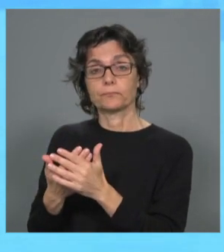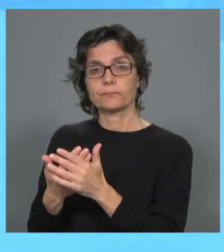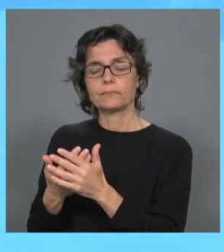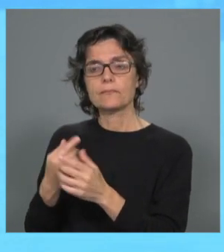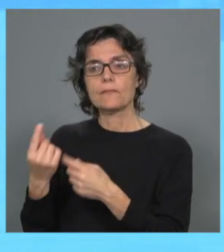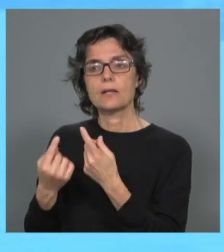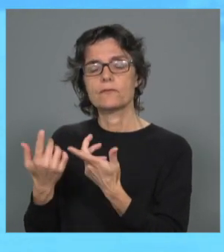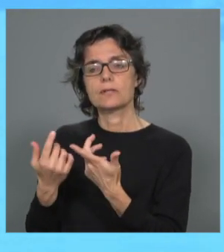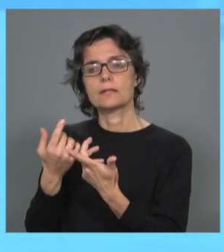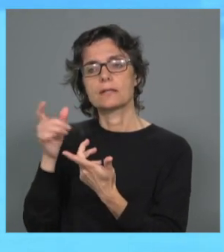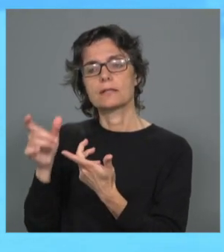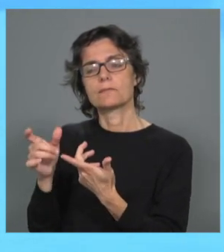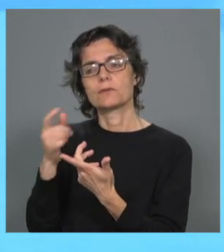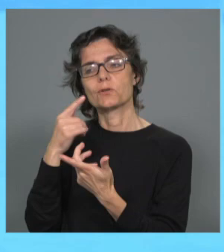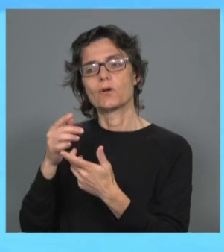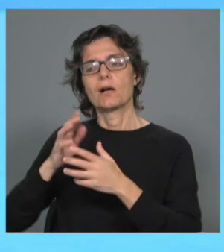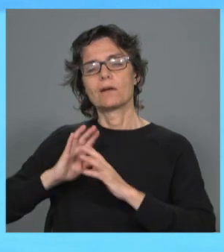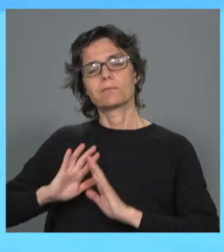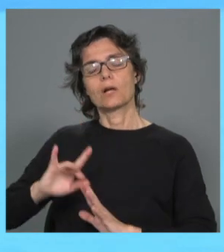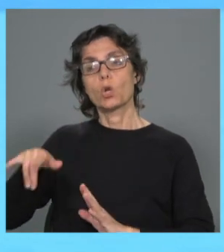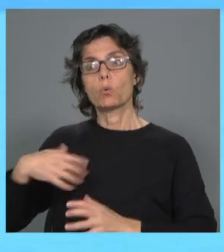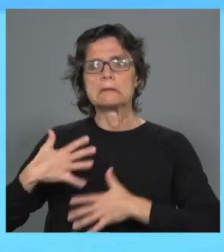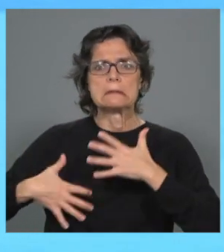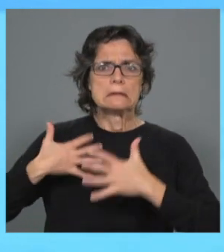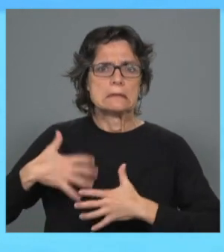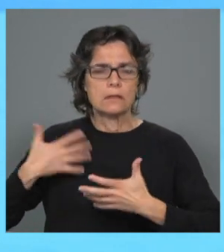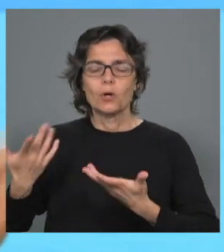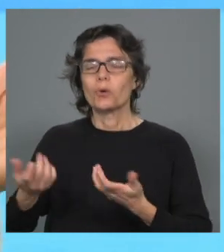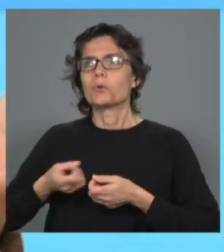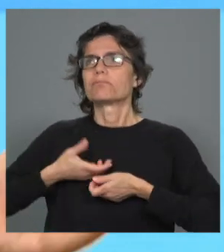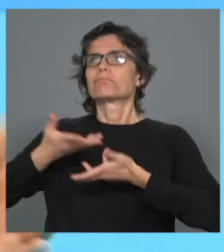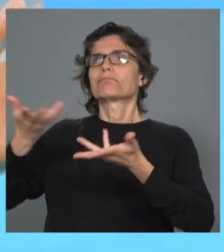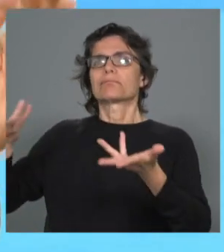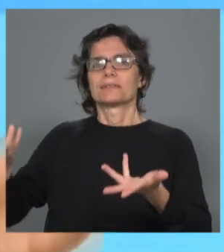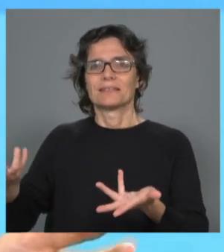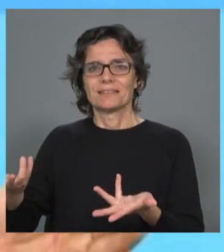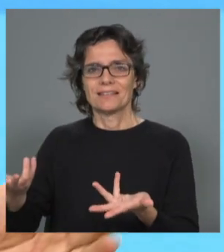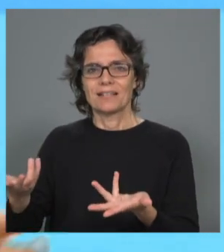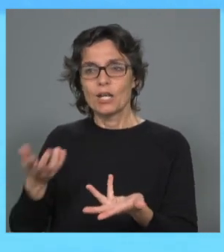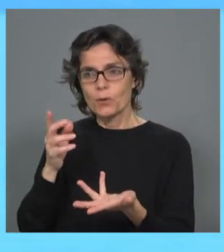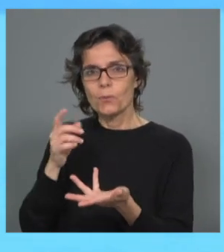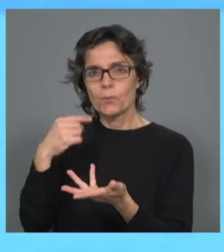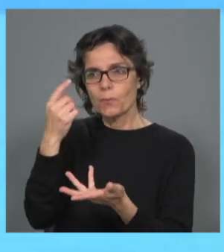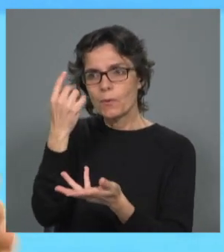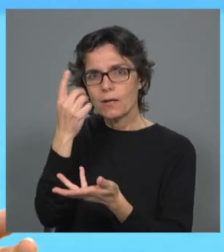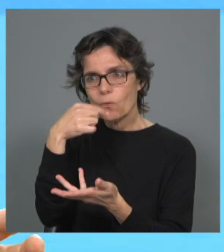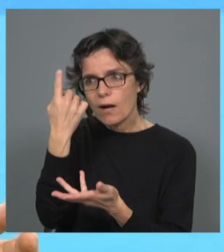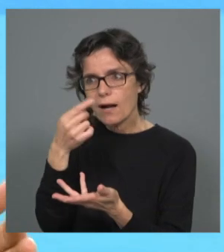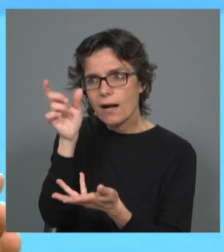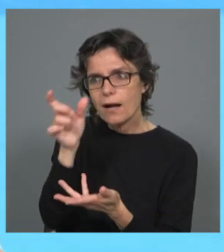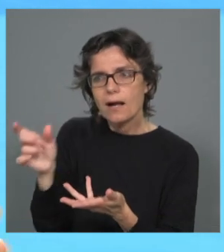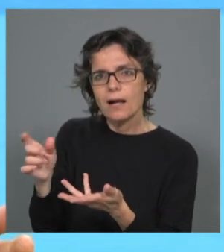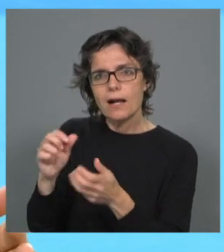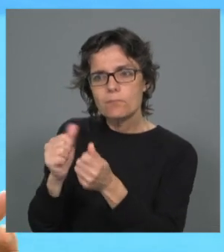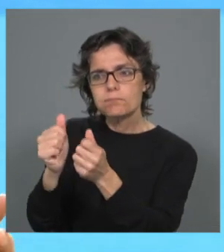maior pacificação, para um momento já de desprendimento de uma vida que vivi este